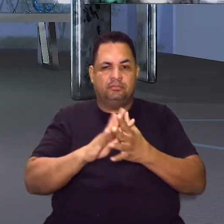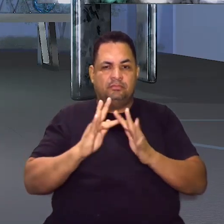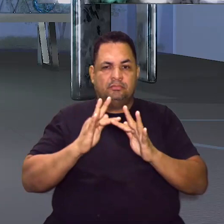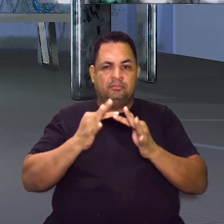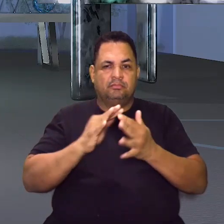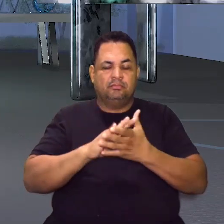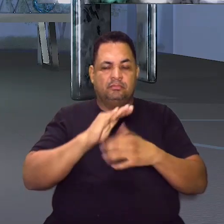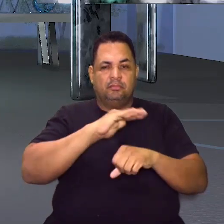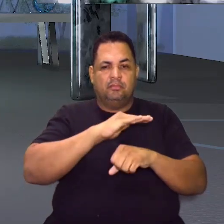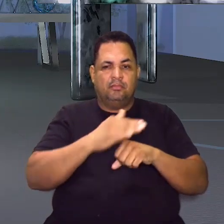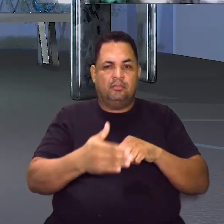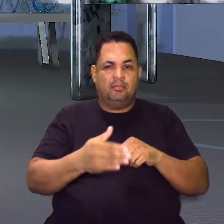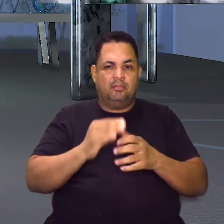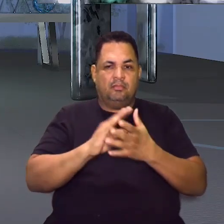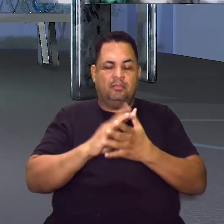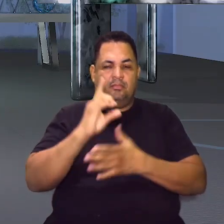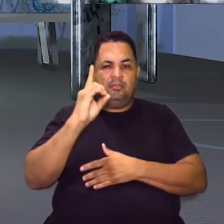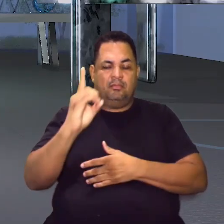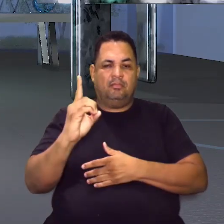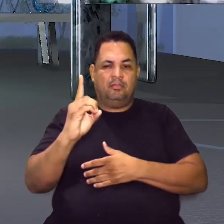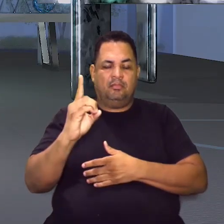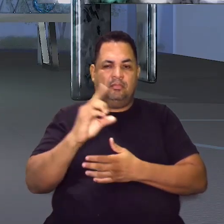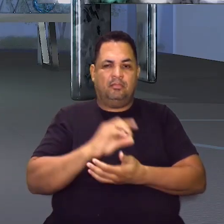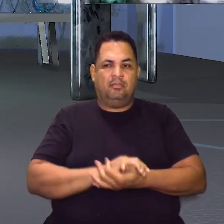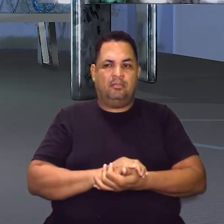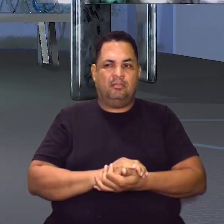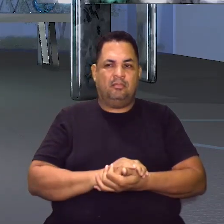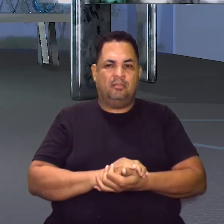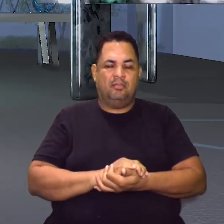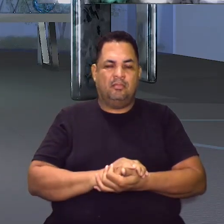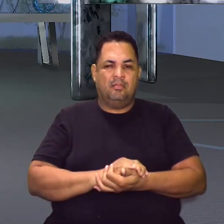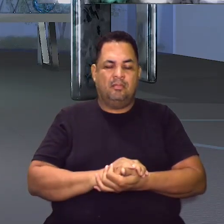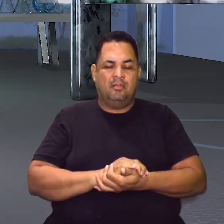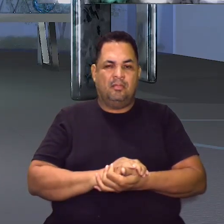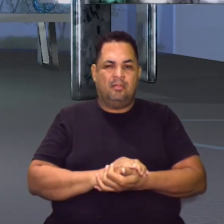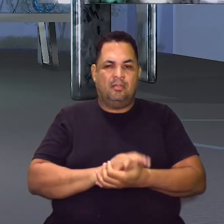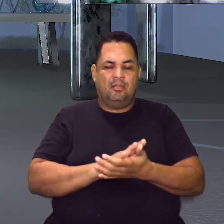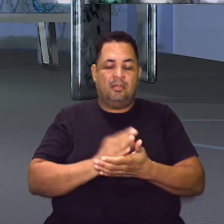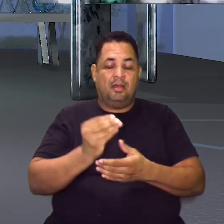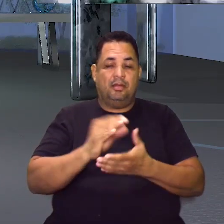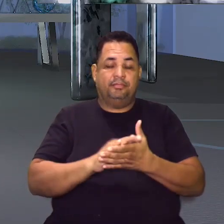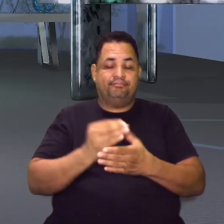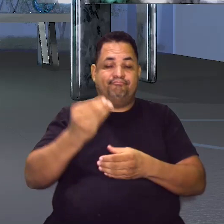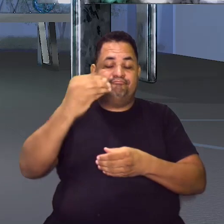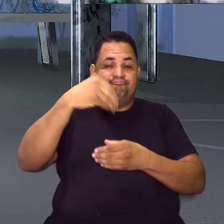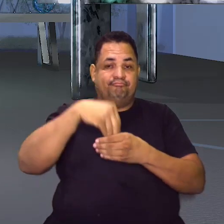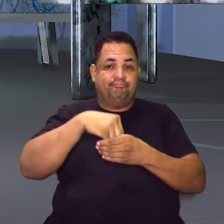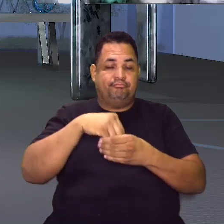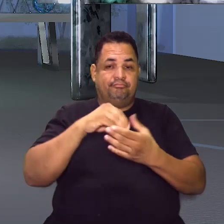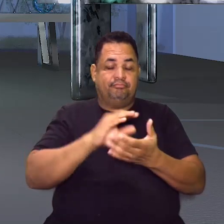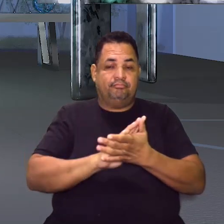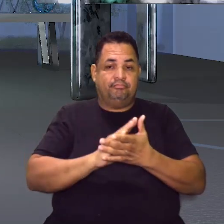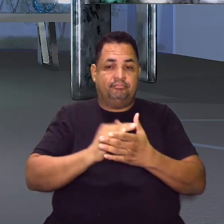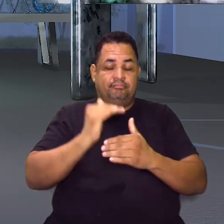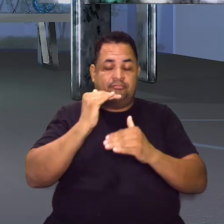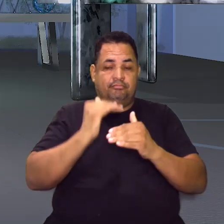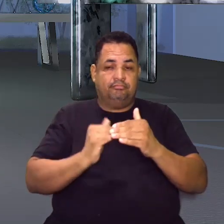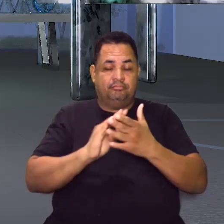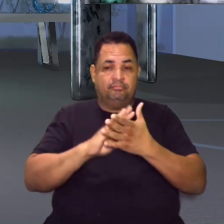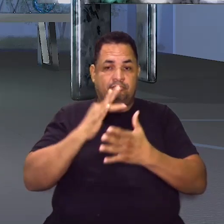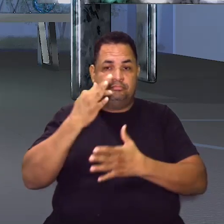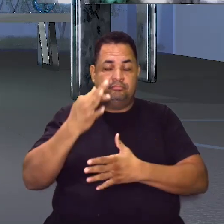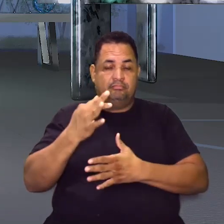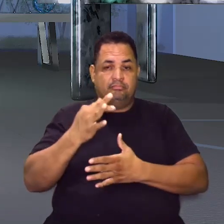onde? Subnível D. E os elementos de transição interna, subnível